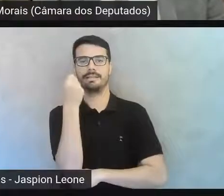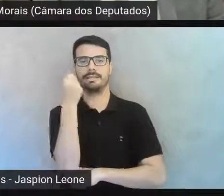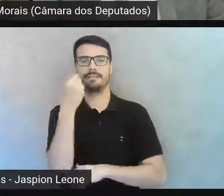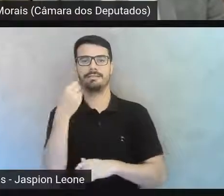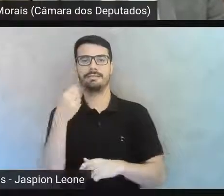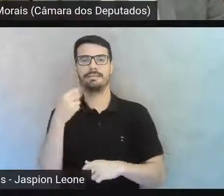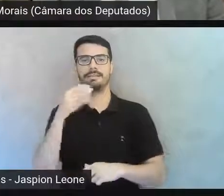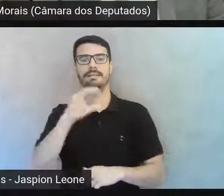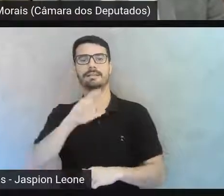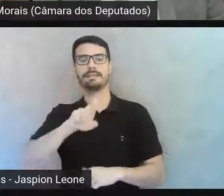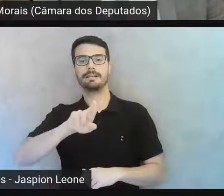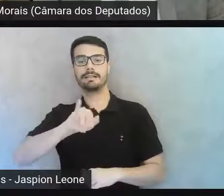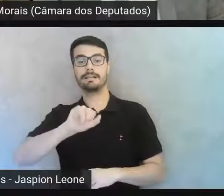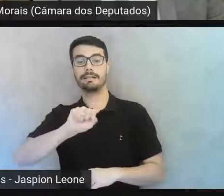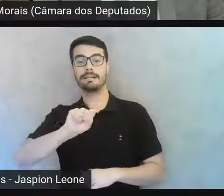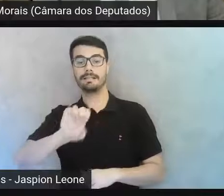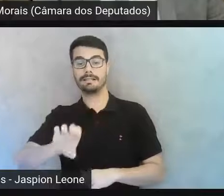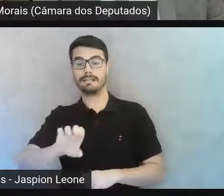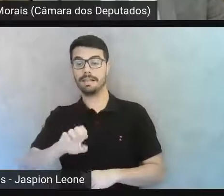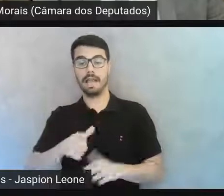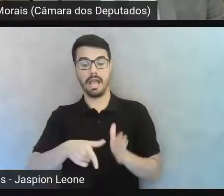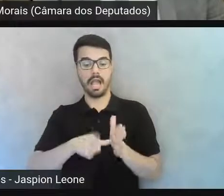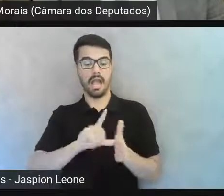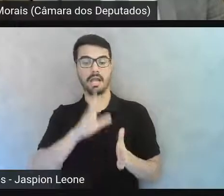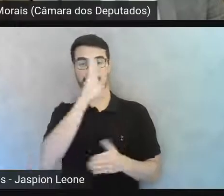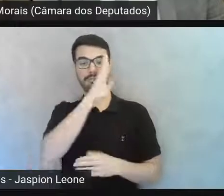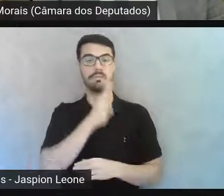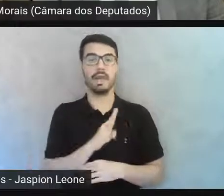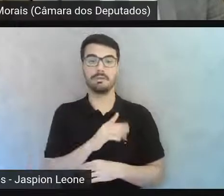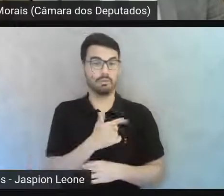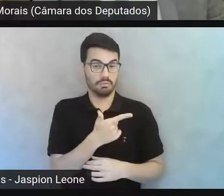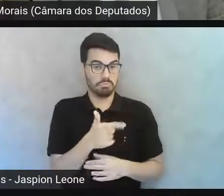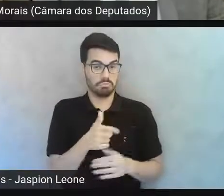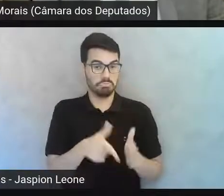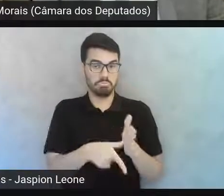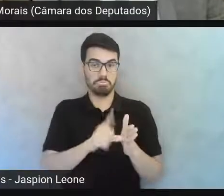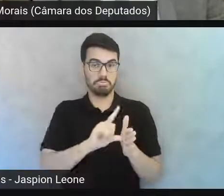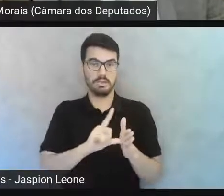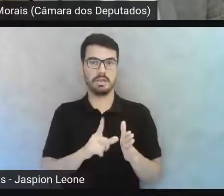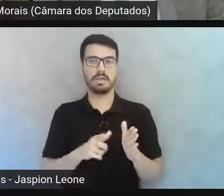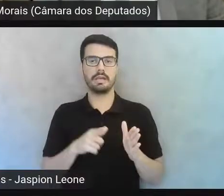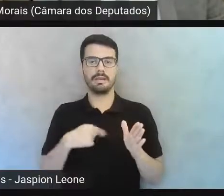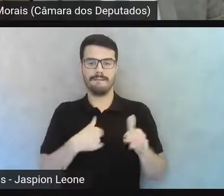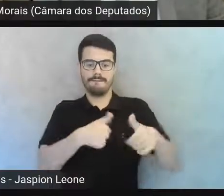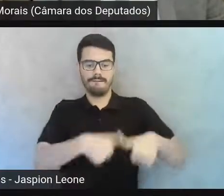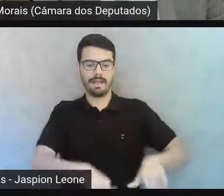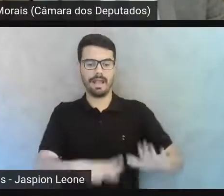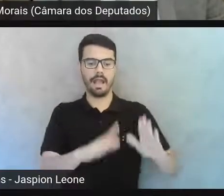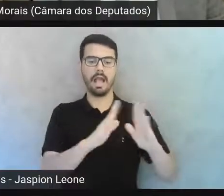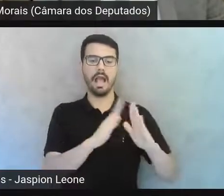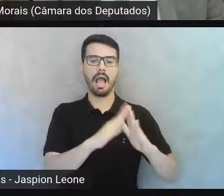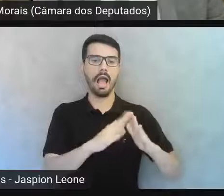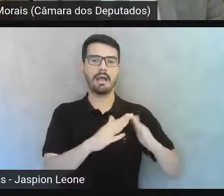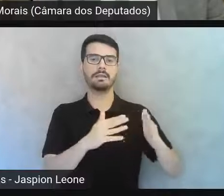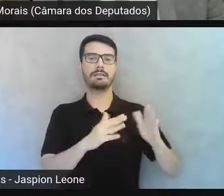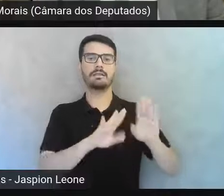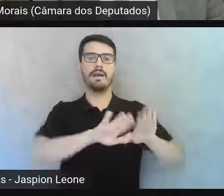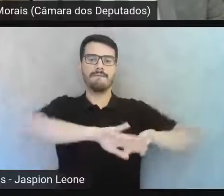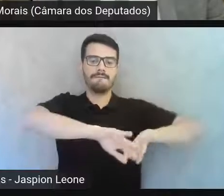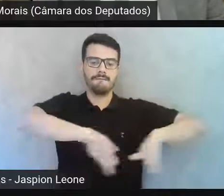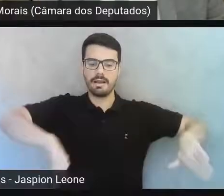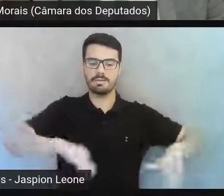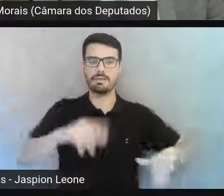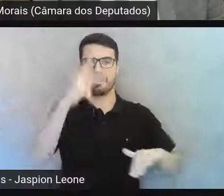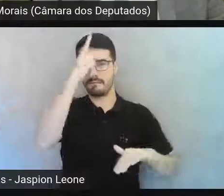até então o Brasil não tinha vivenciado, né? Esses isolamentos, né, sociais que, por parte